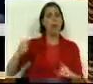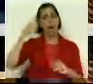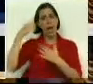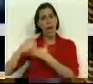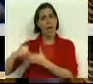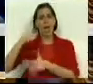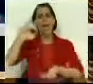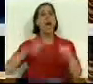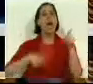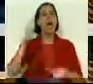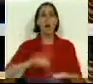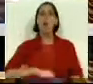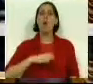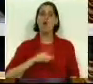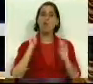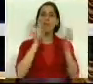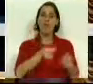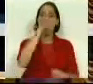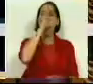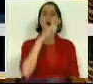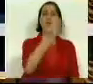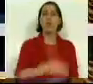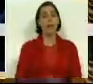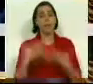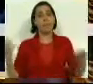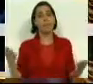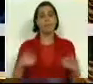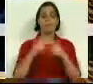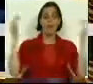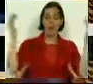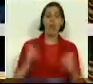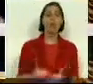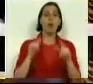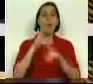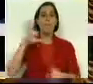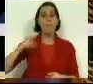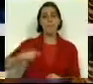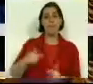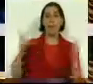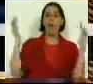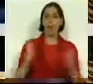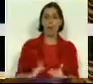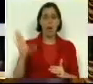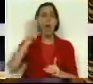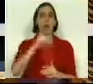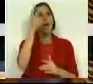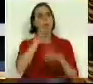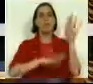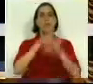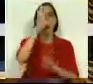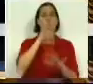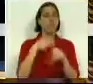que as pessoas, inclusivamente, confiaram ao Estado. E, portanto, com as reduções destas pensões, é mais um contrato que o